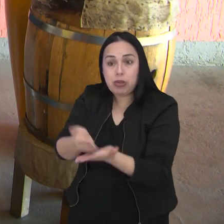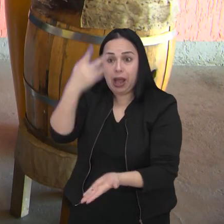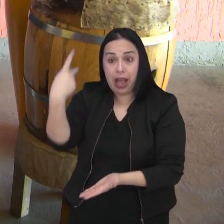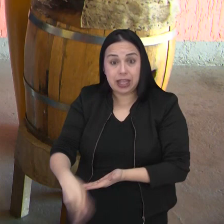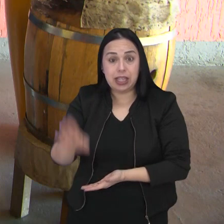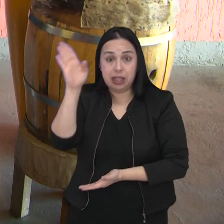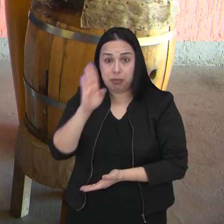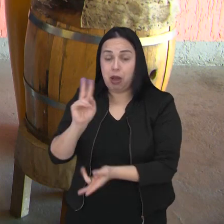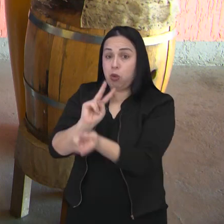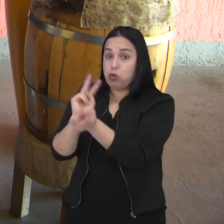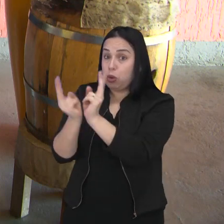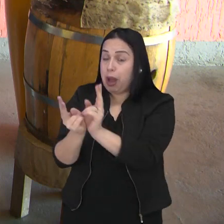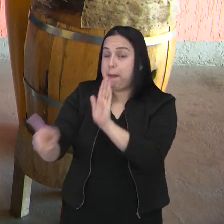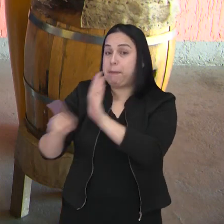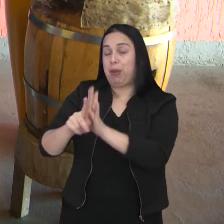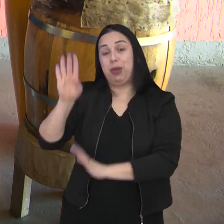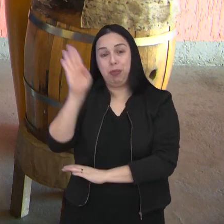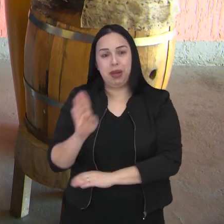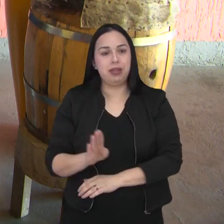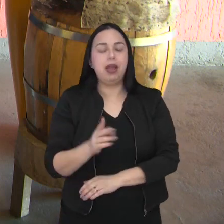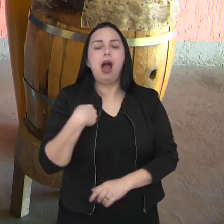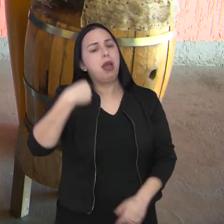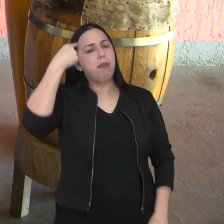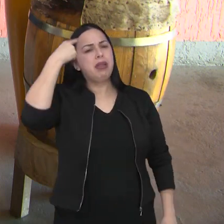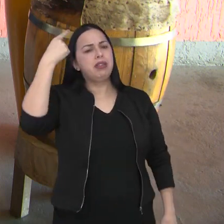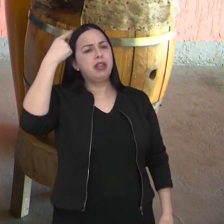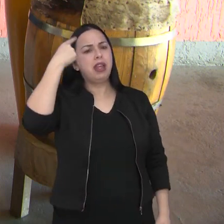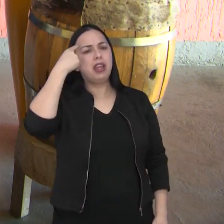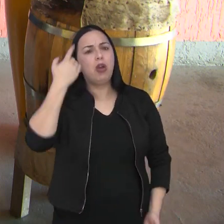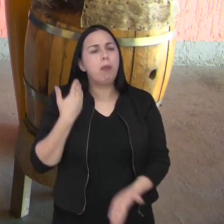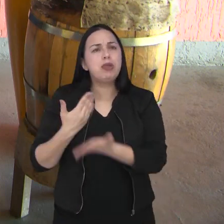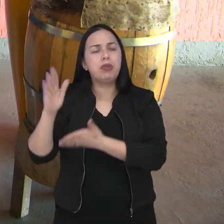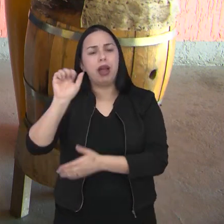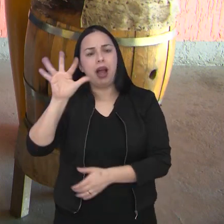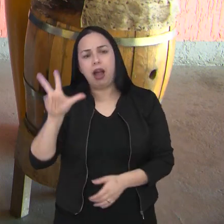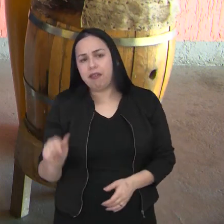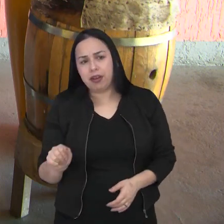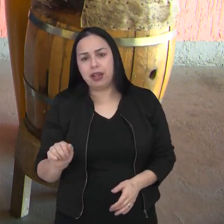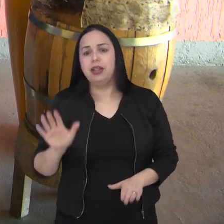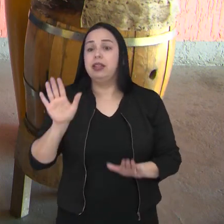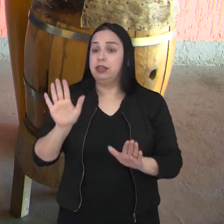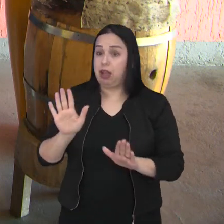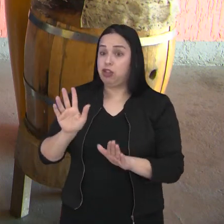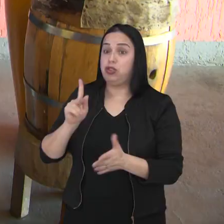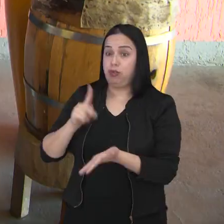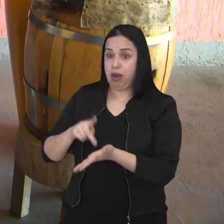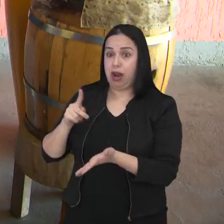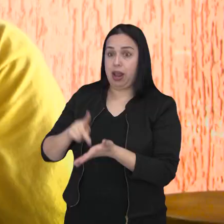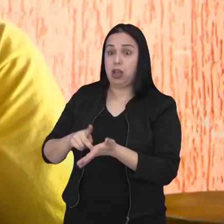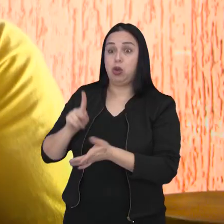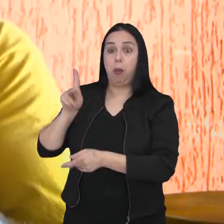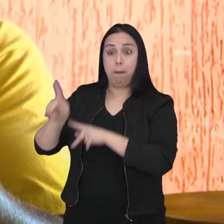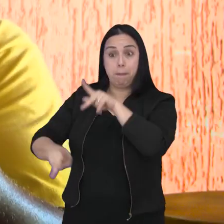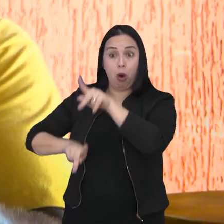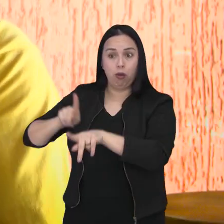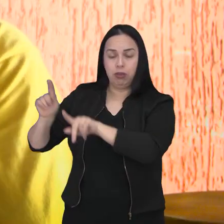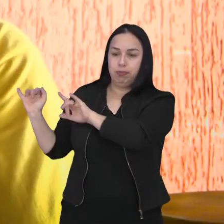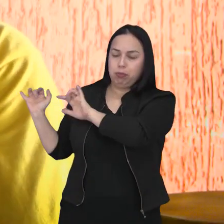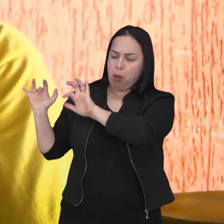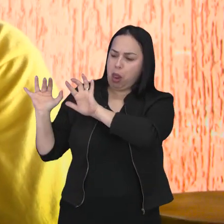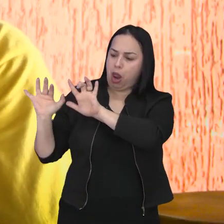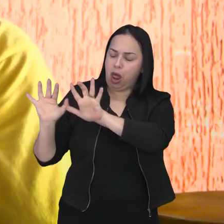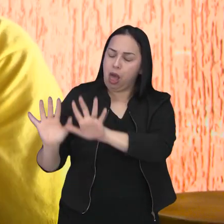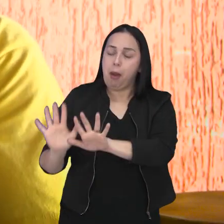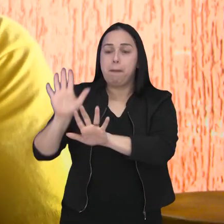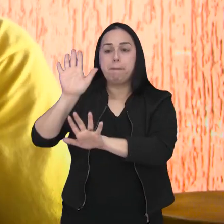jongo é brasileiro? Brasileiro. Olha, uma curiosidade, eu achei que tivesse vindo. Não, não. Não. Foi, então, o que veio pra cá. Que veio foi os negros